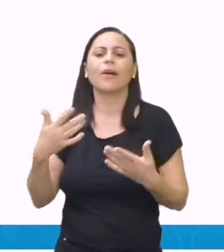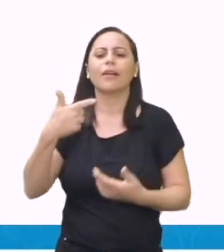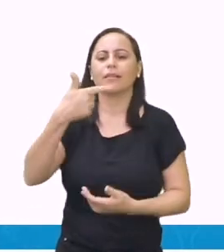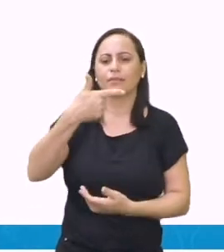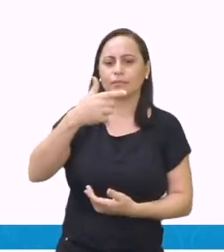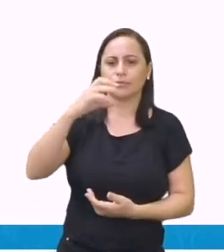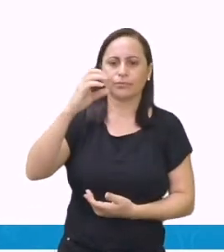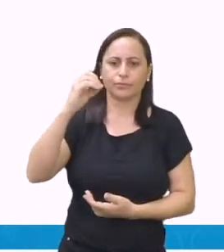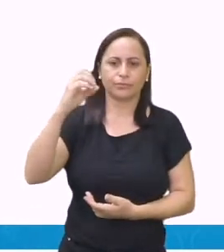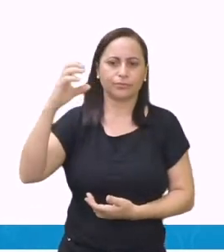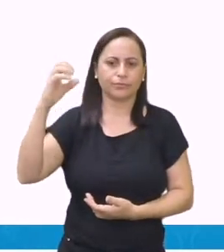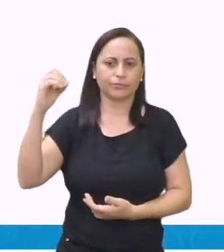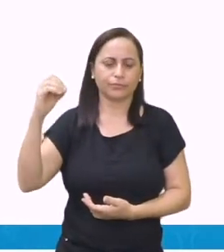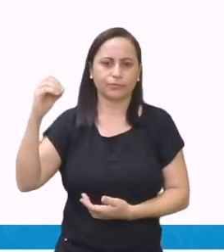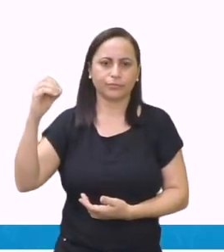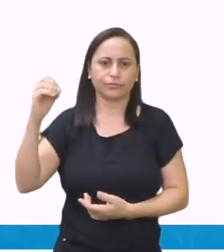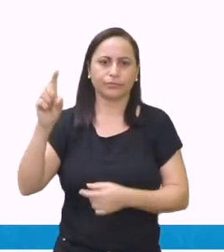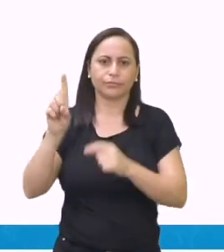200